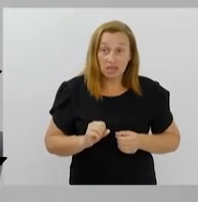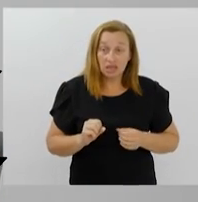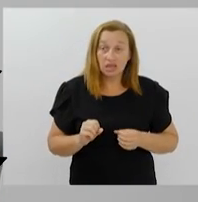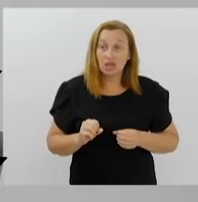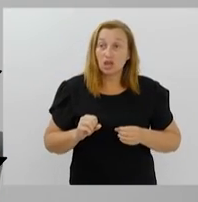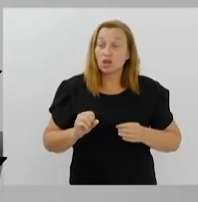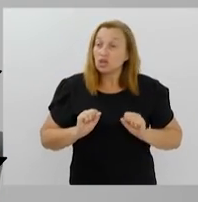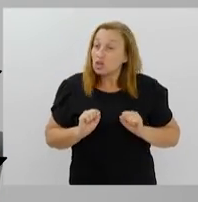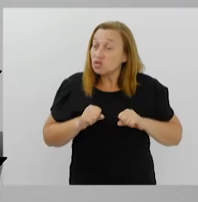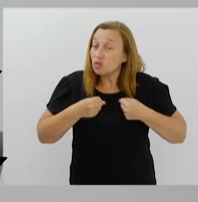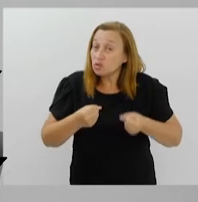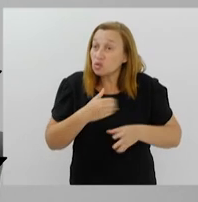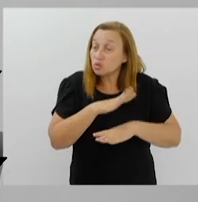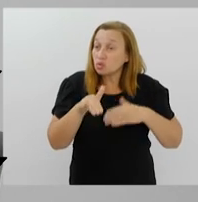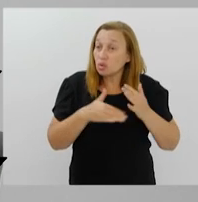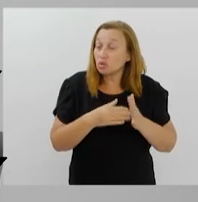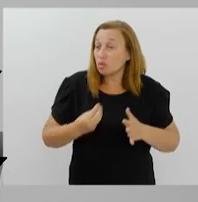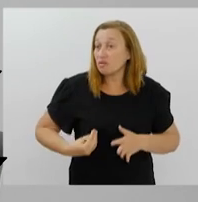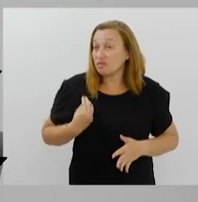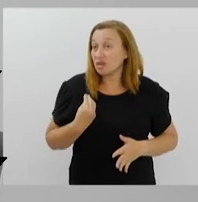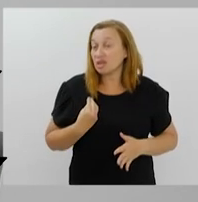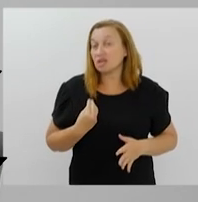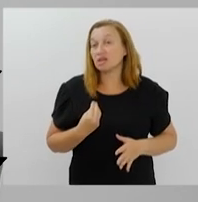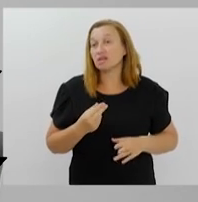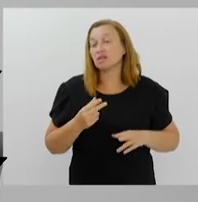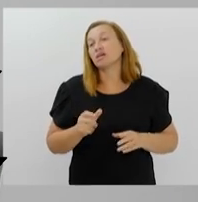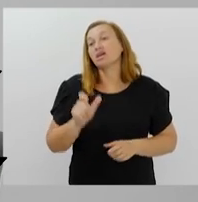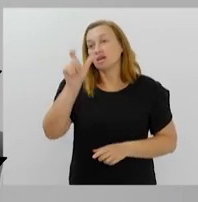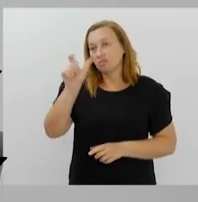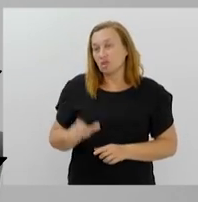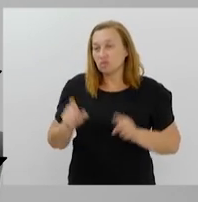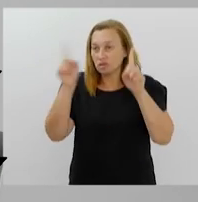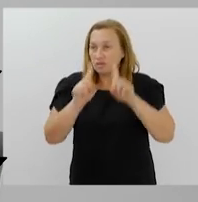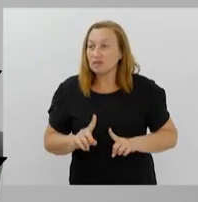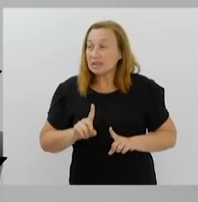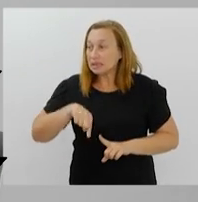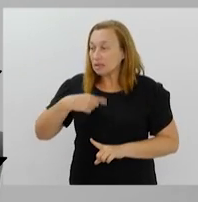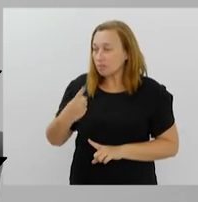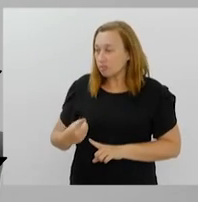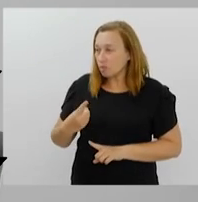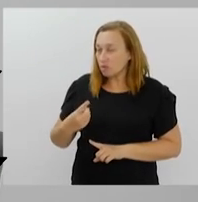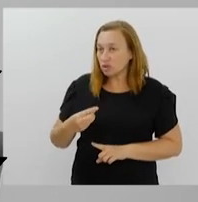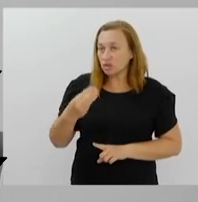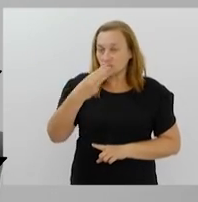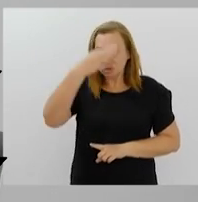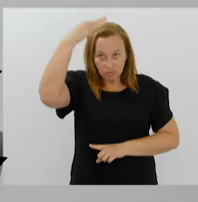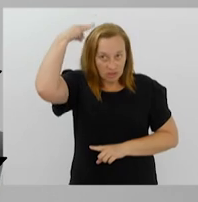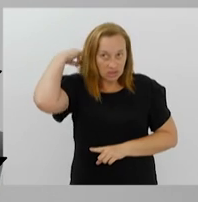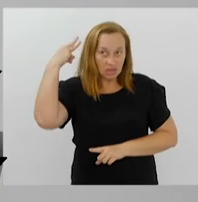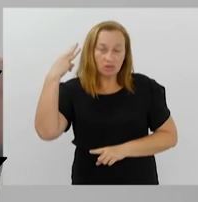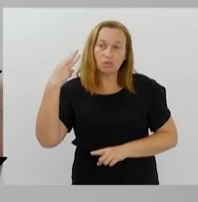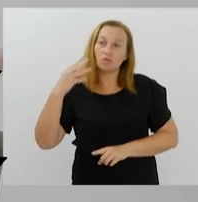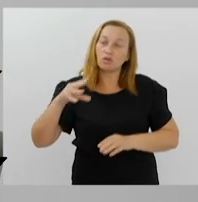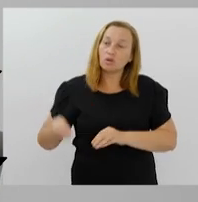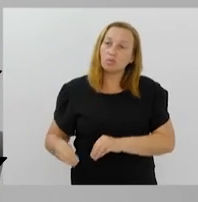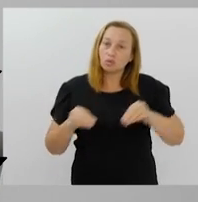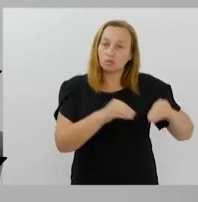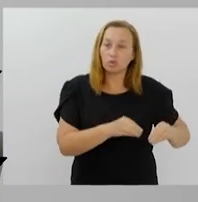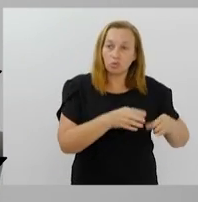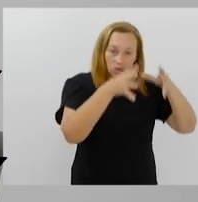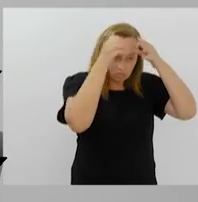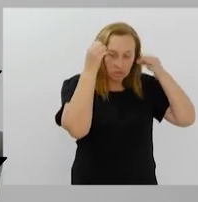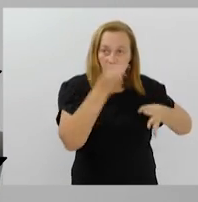uma vida à causa das pessoas com deficiência e depois que o deputado Márcio Pacheco foi pro tribunal de contas eu vi esse cara